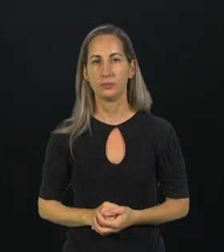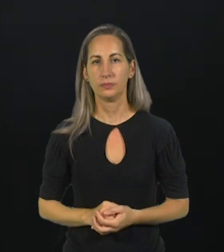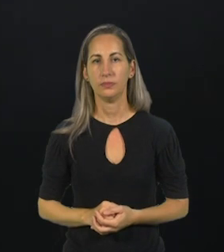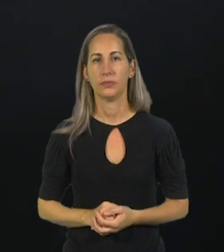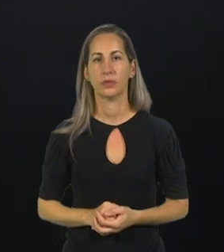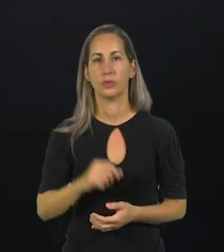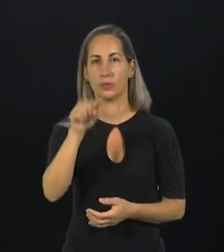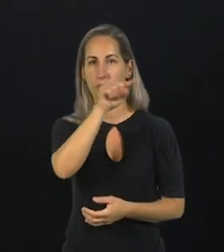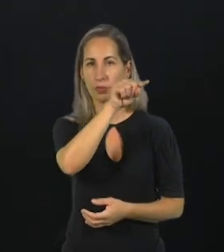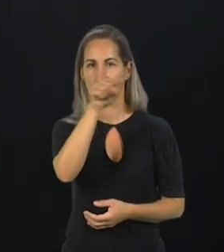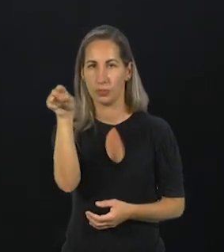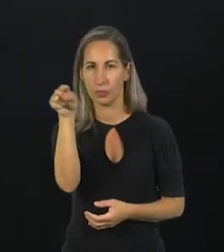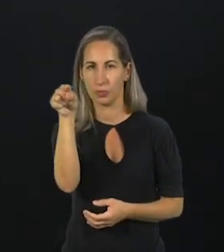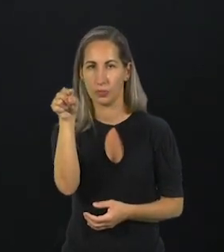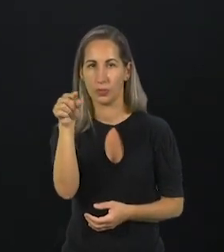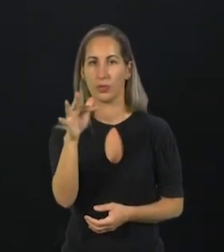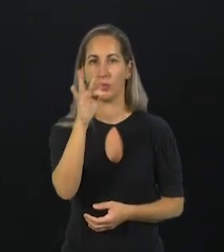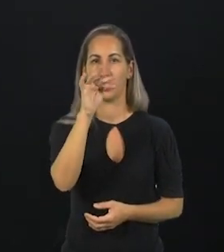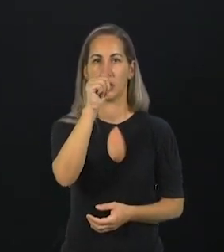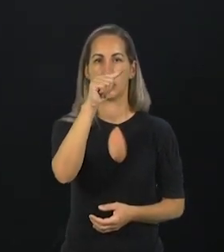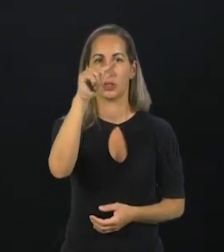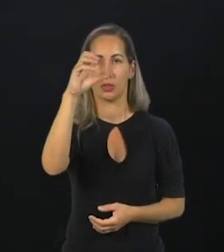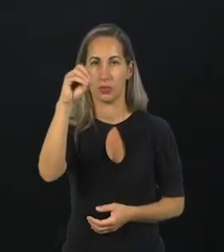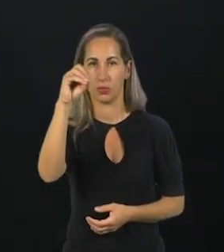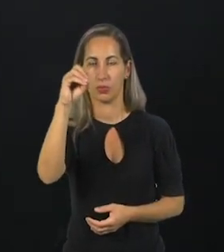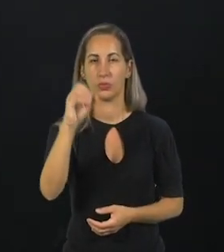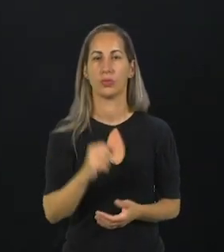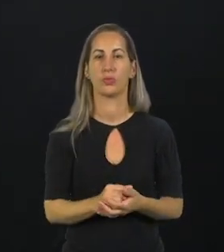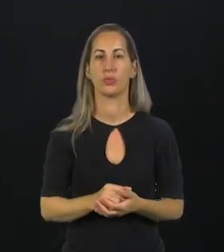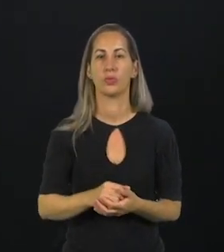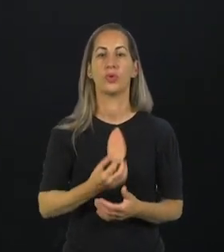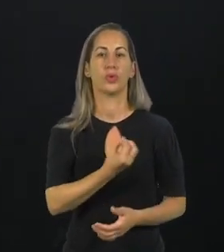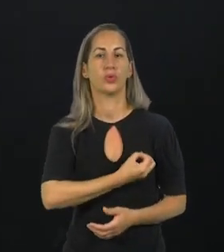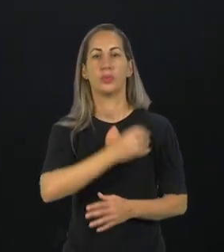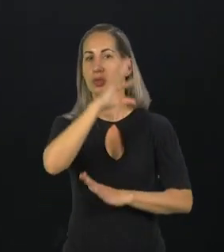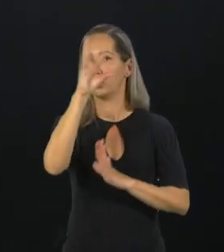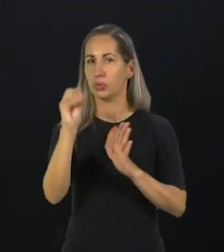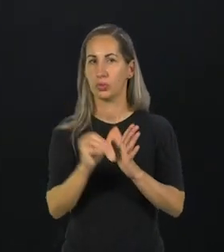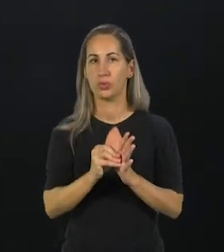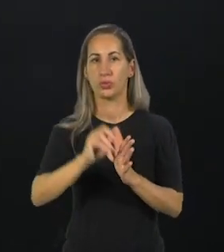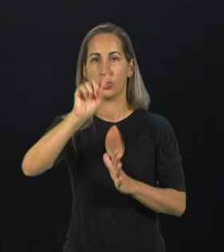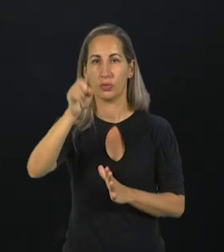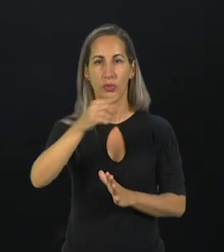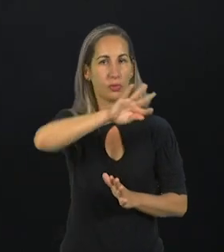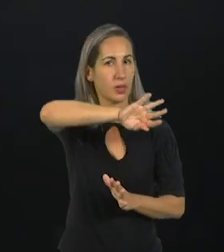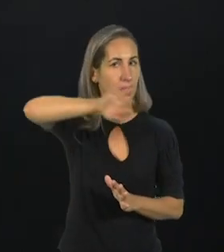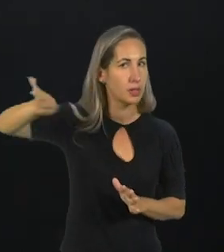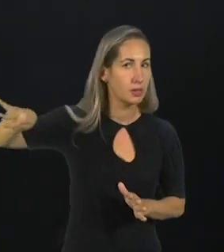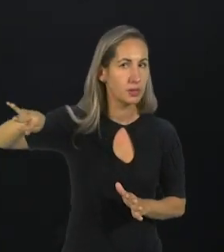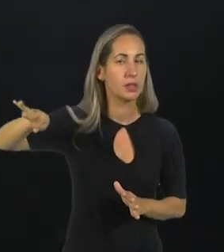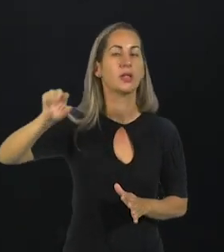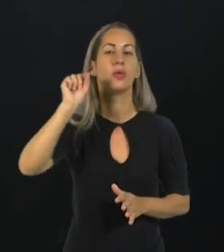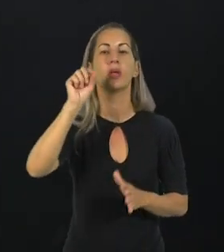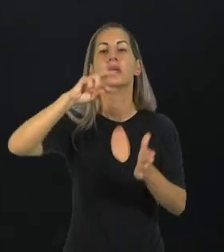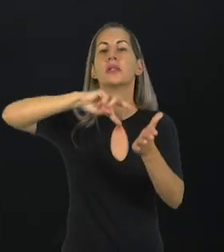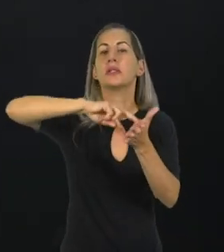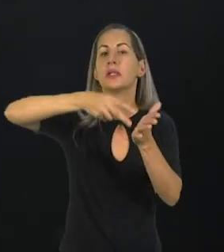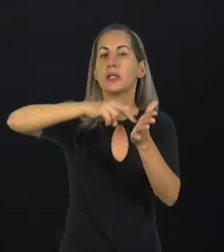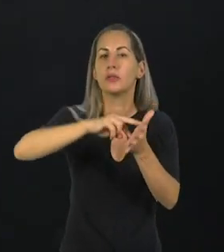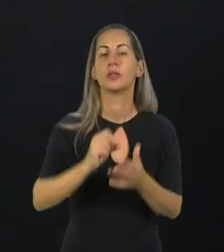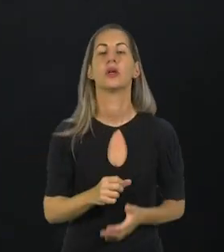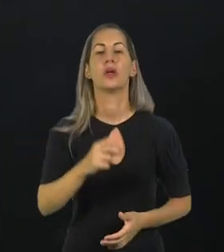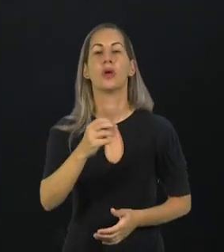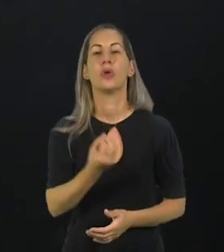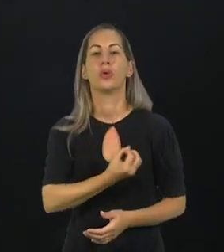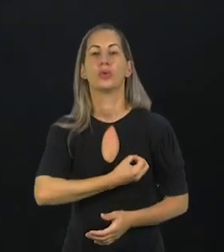de fração, você vai escrever esse número todo sem a vírgula. Isso quer dizer o seguinte, que o